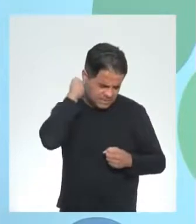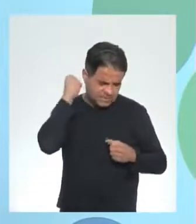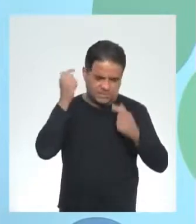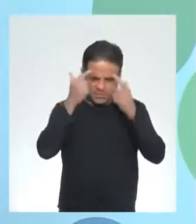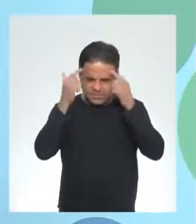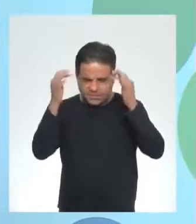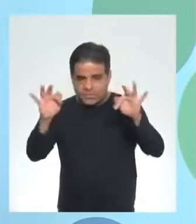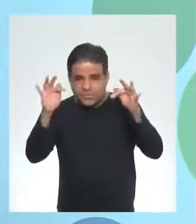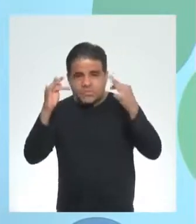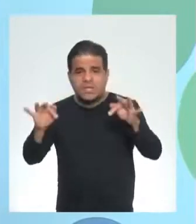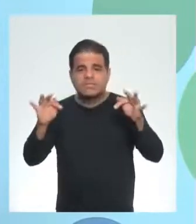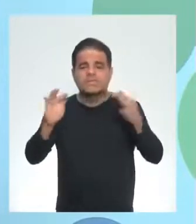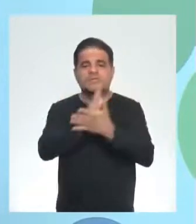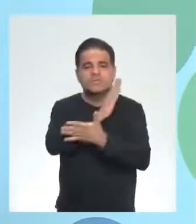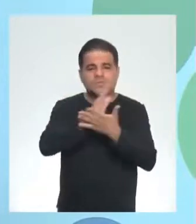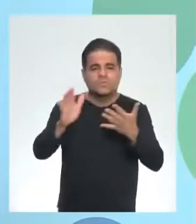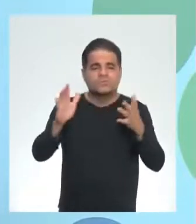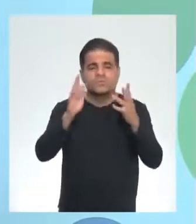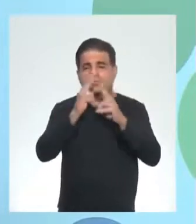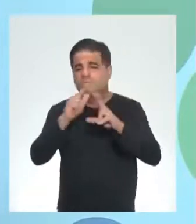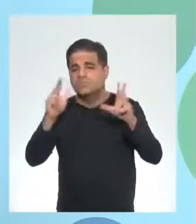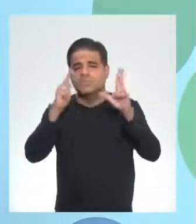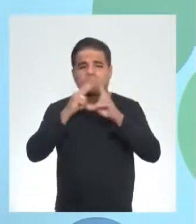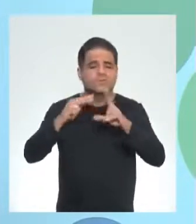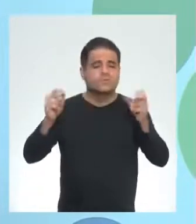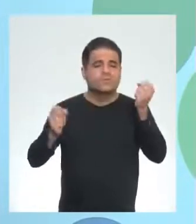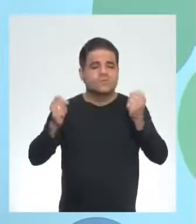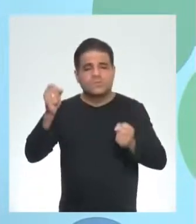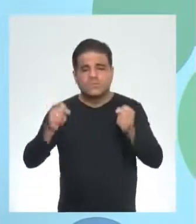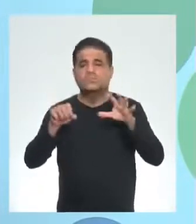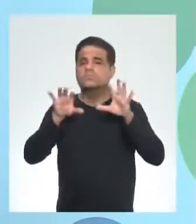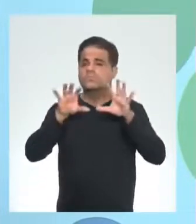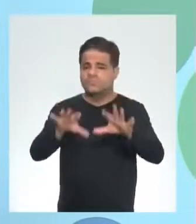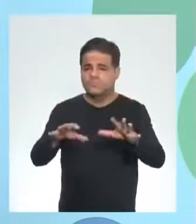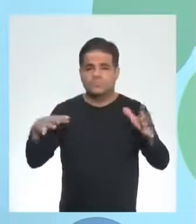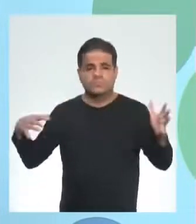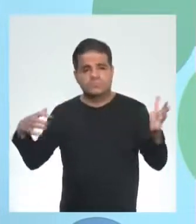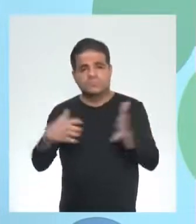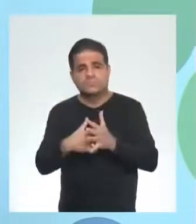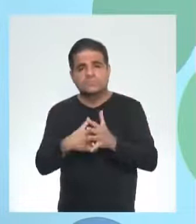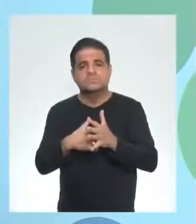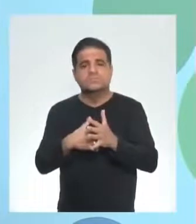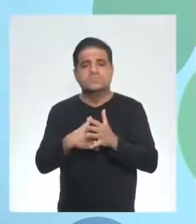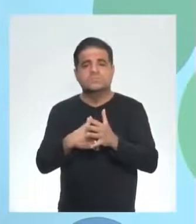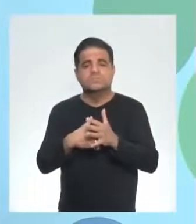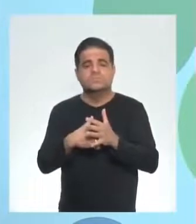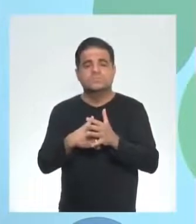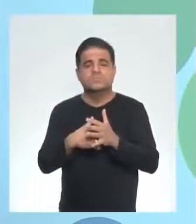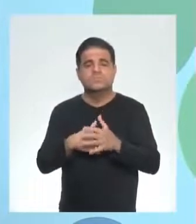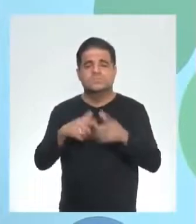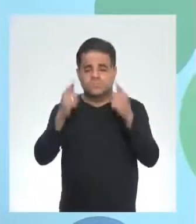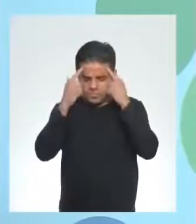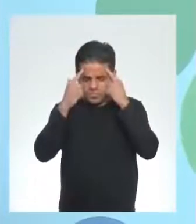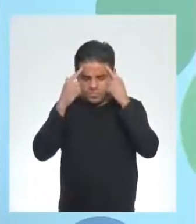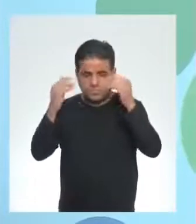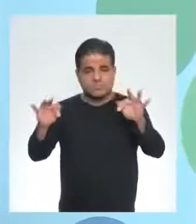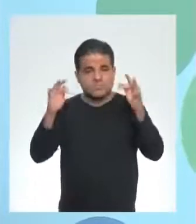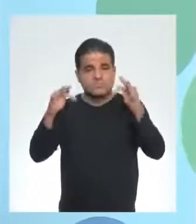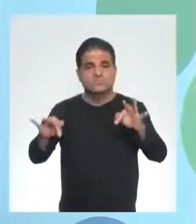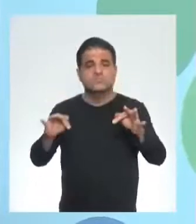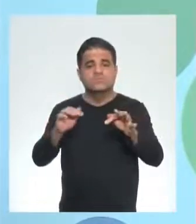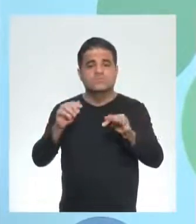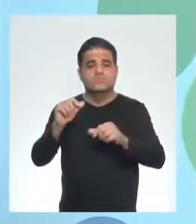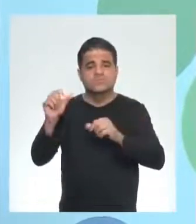cabeça em pessoas, distração de pedestres em motoristas, podendo provocar acidentes, né? Dor de cabeça, estresse,